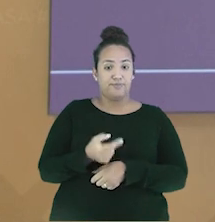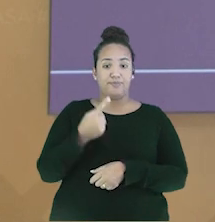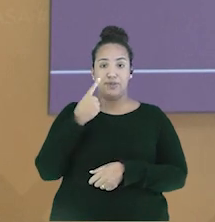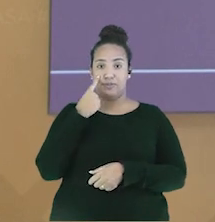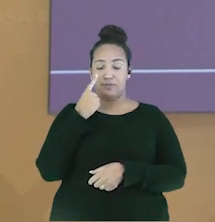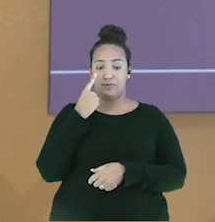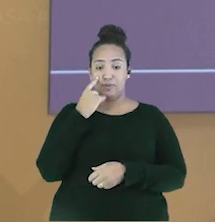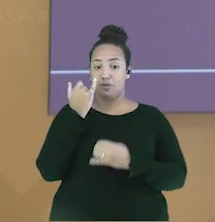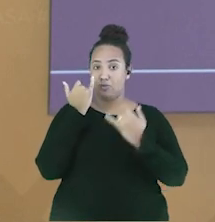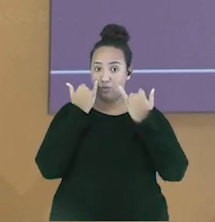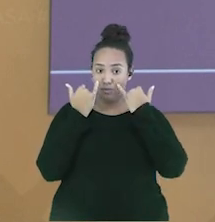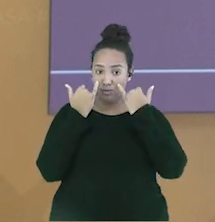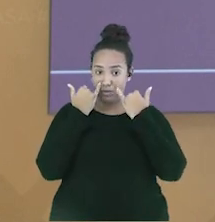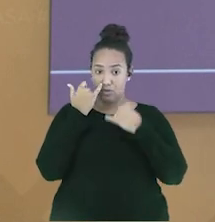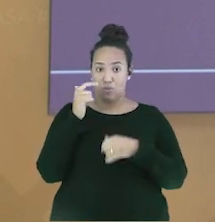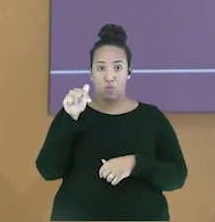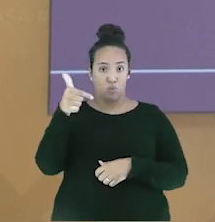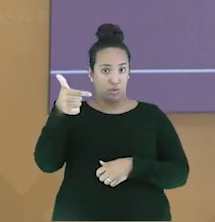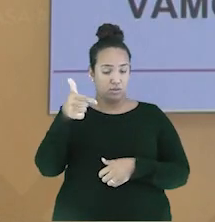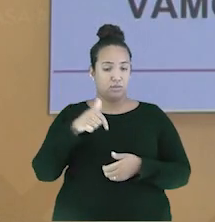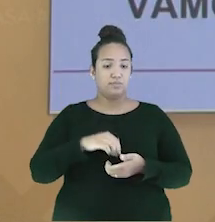outra informação. Vamos lá?